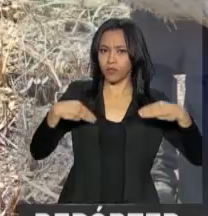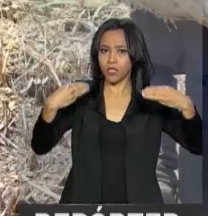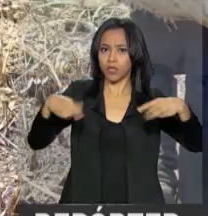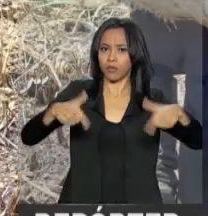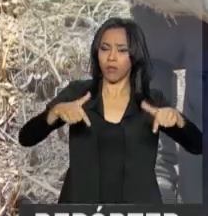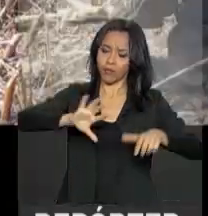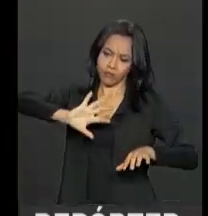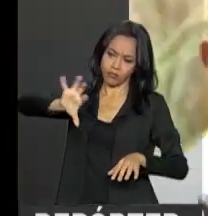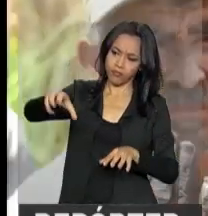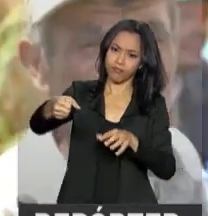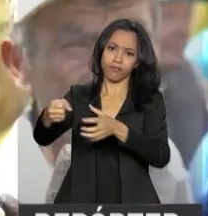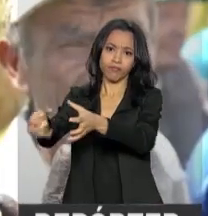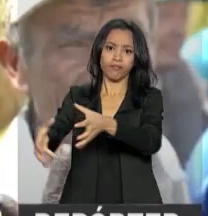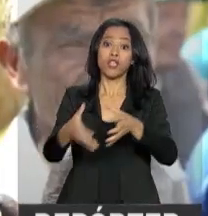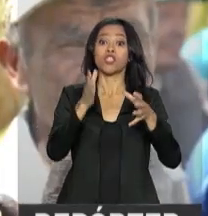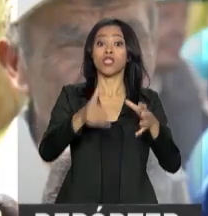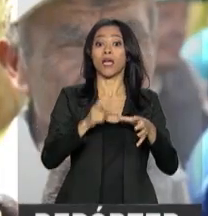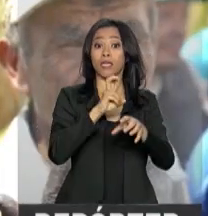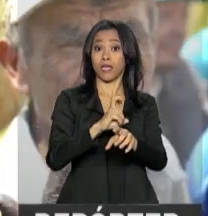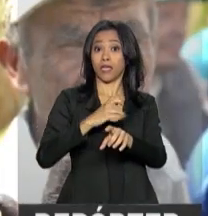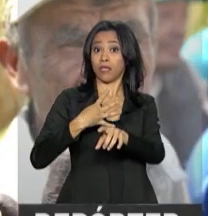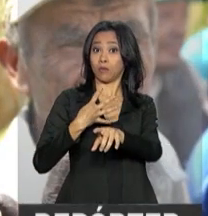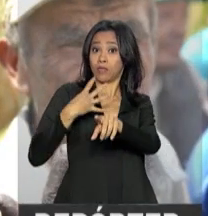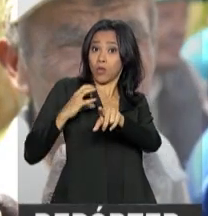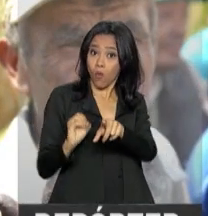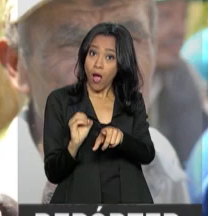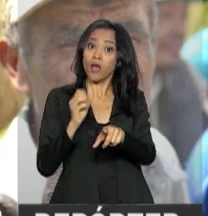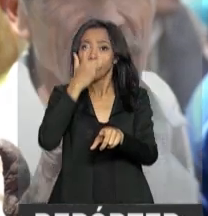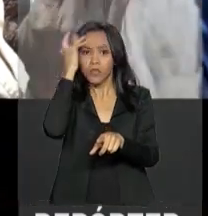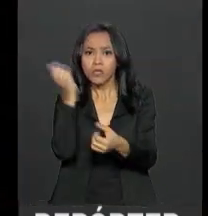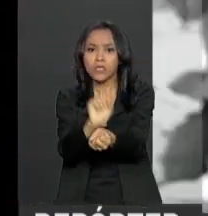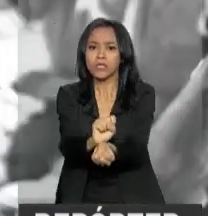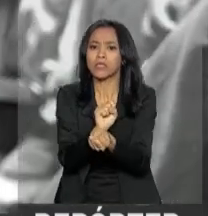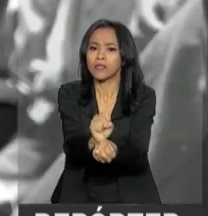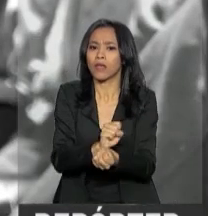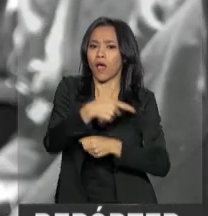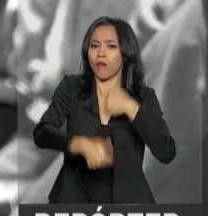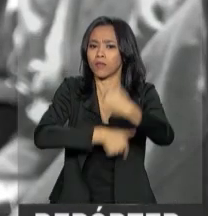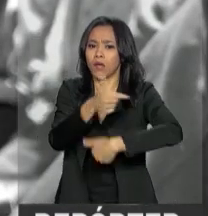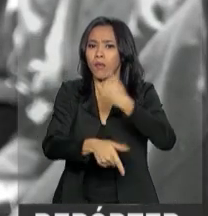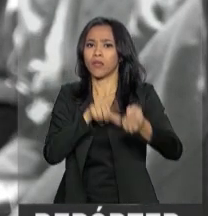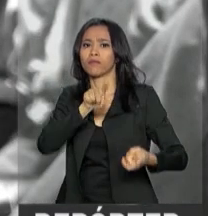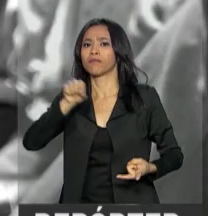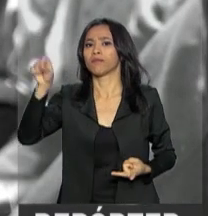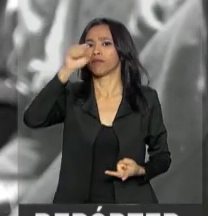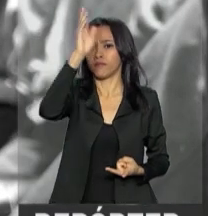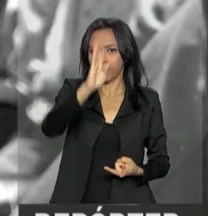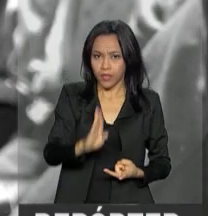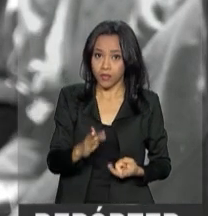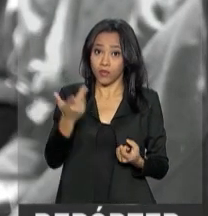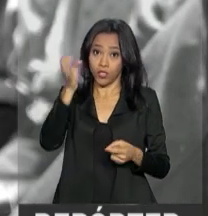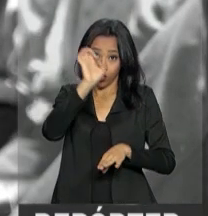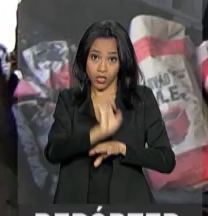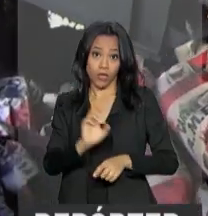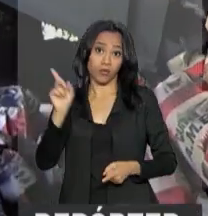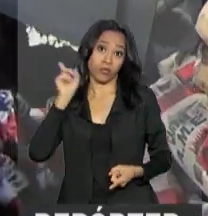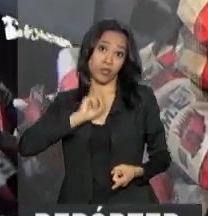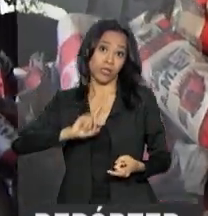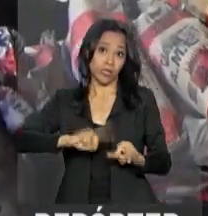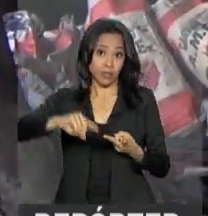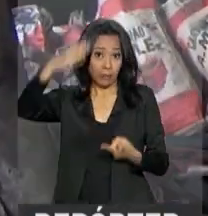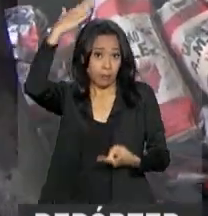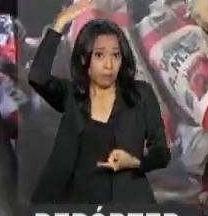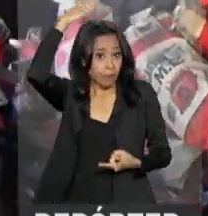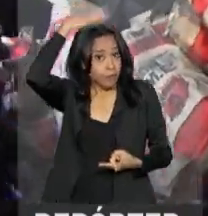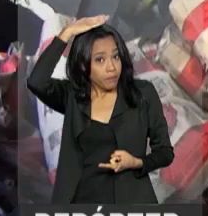retirados 504 trabalhadores de situações de trabalho degradante ante em todo o país minas gerais e paraná foram os estados